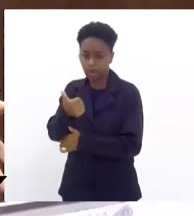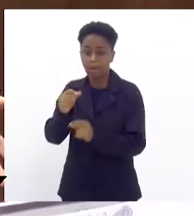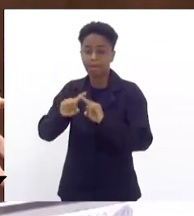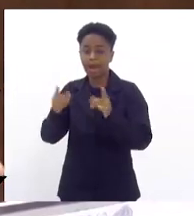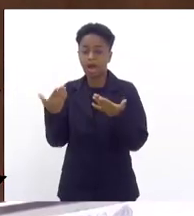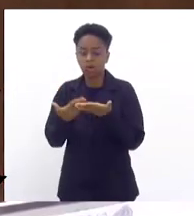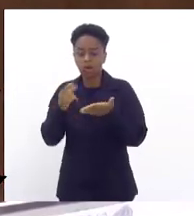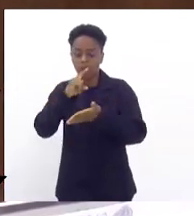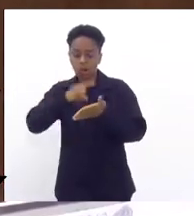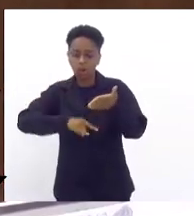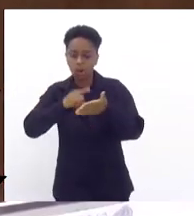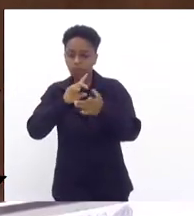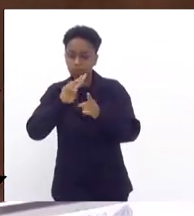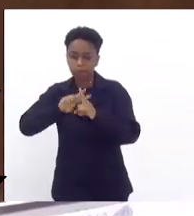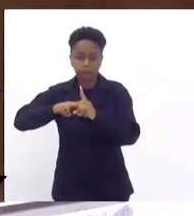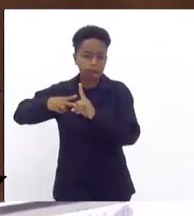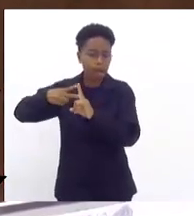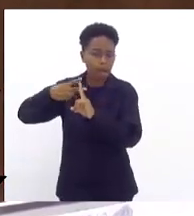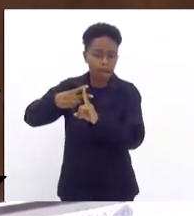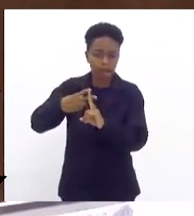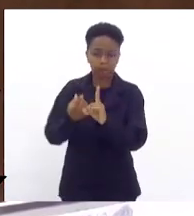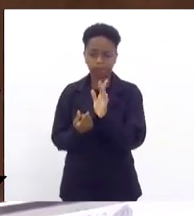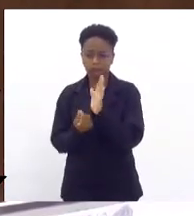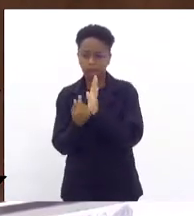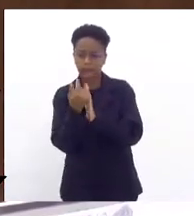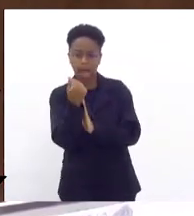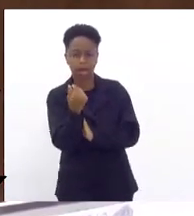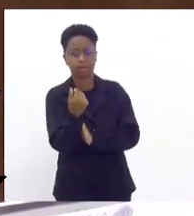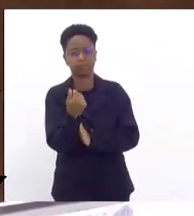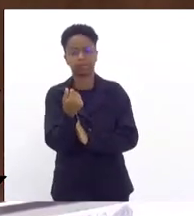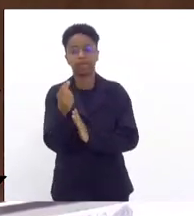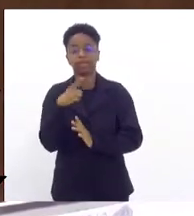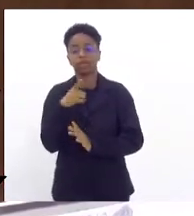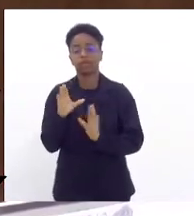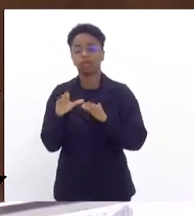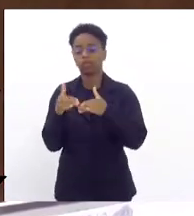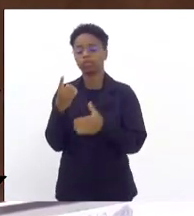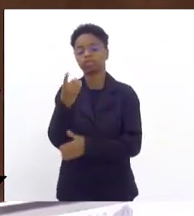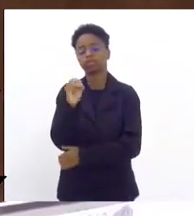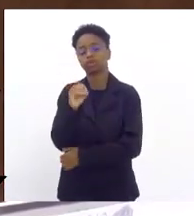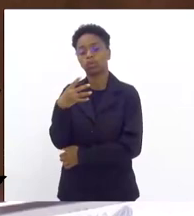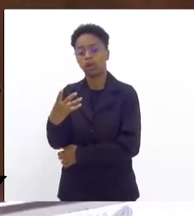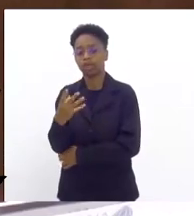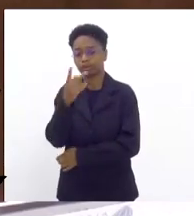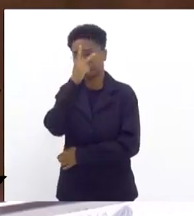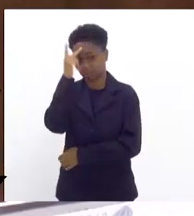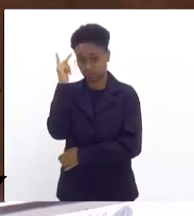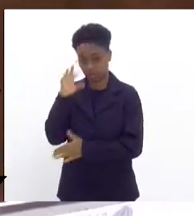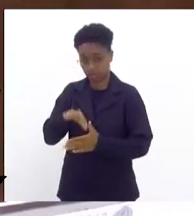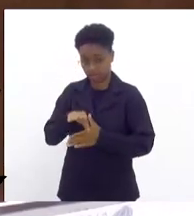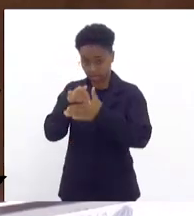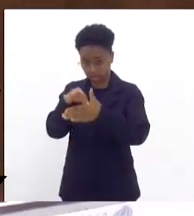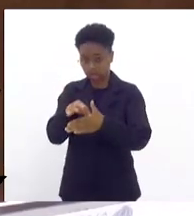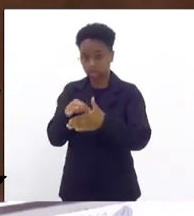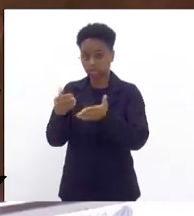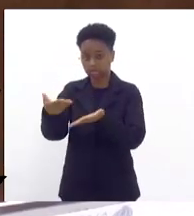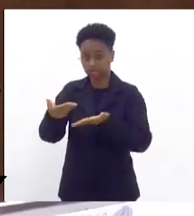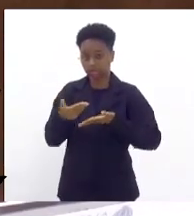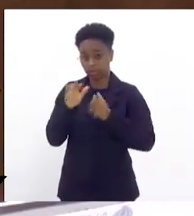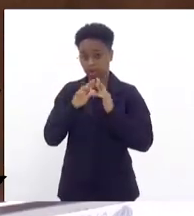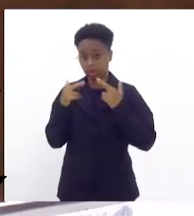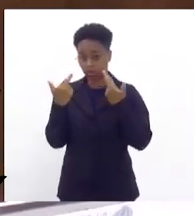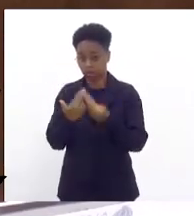altíssimas, e aí tem um grupo com 104 pessoas, líderes da comunidade. Eles foram lá e convocaram uma reunião